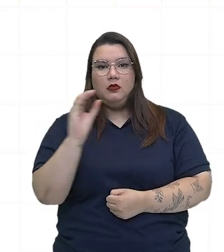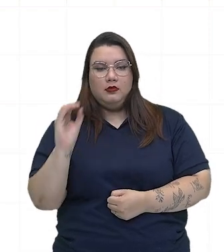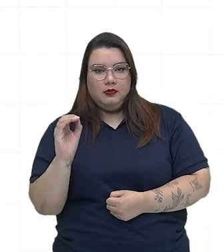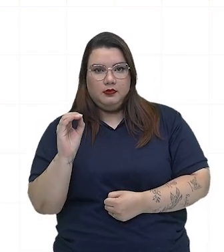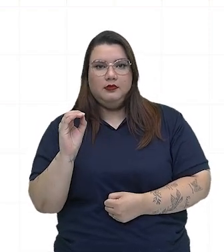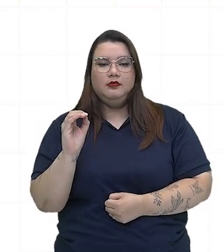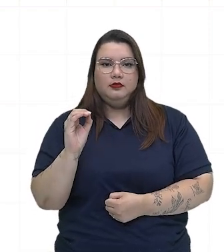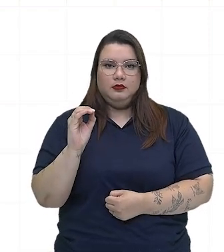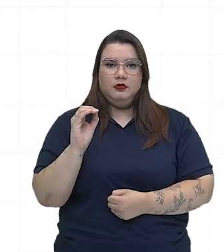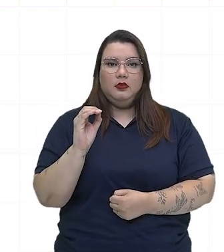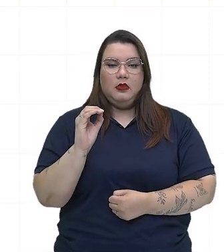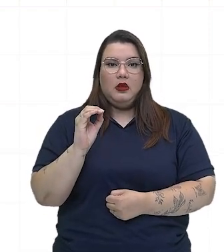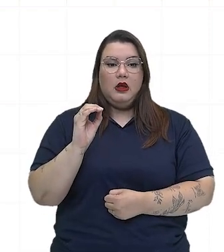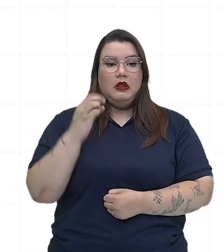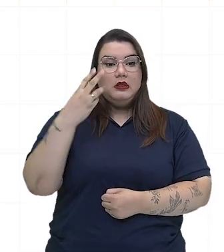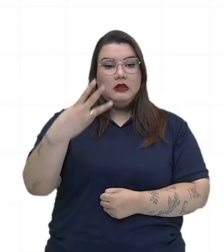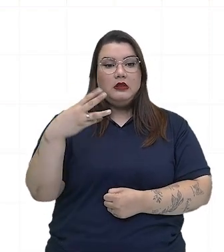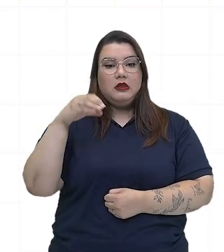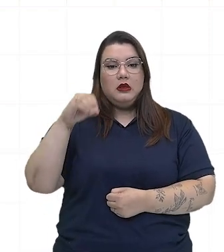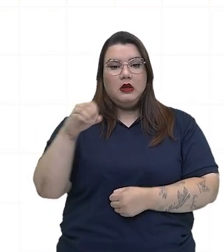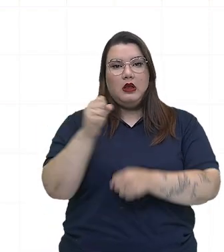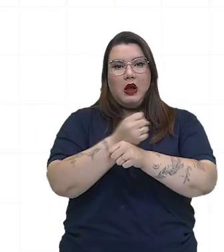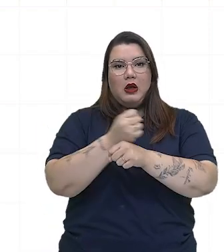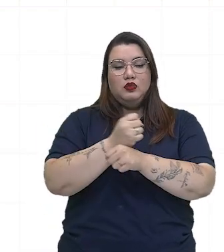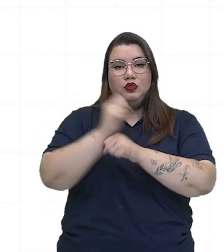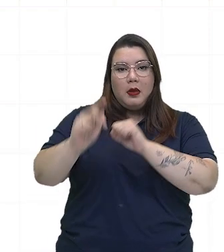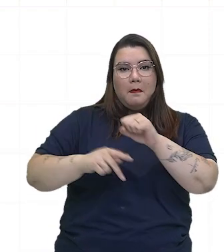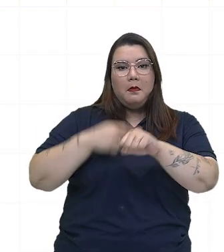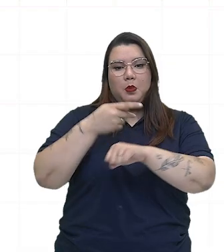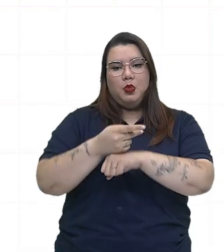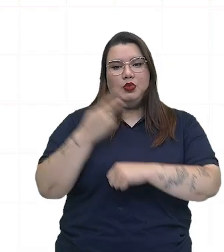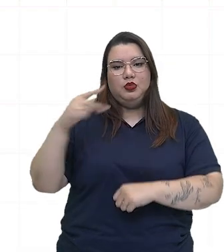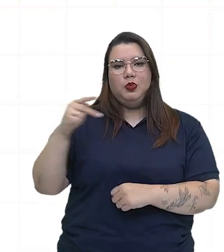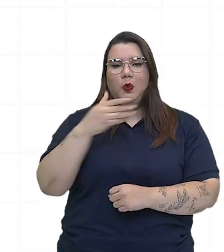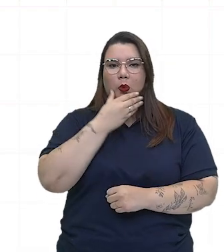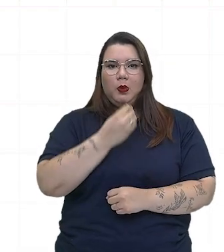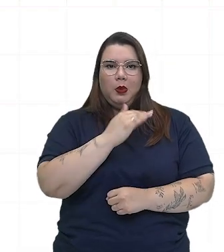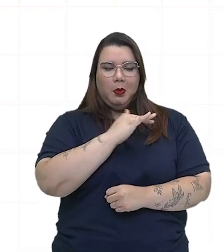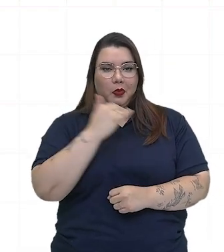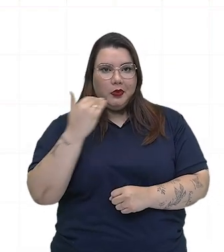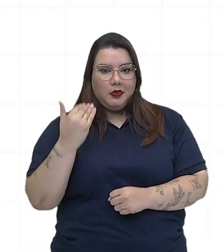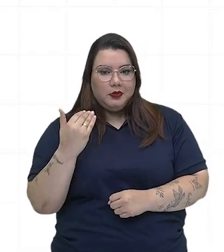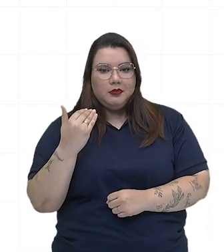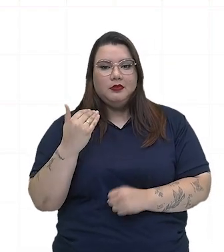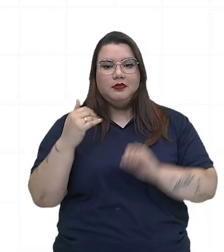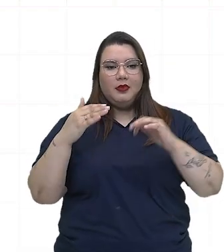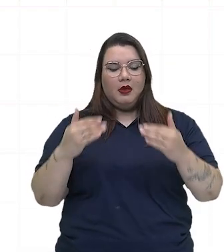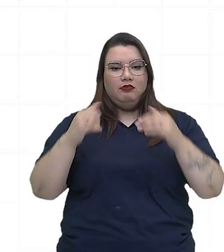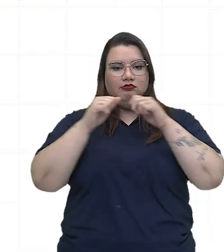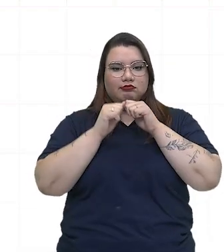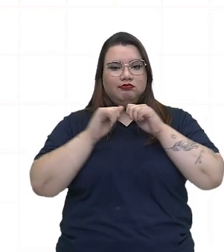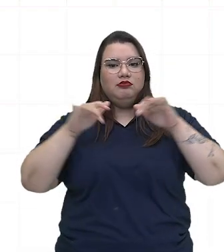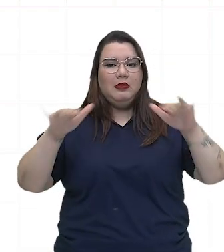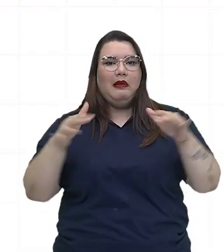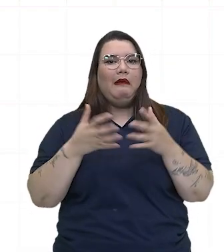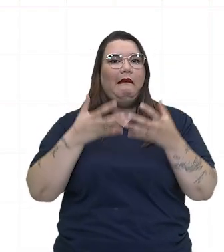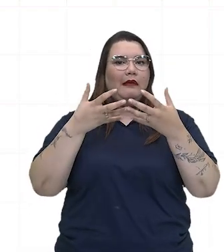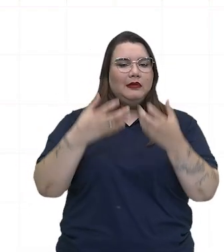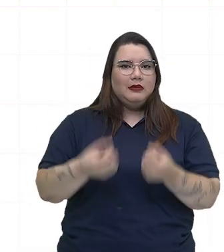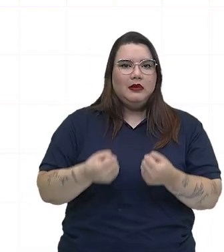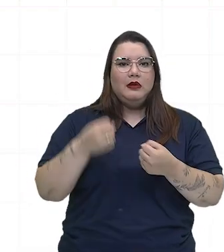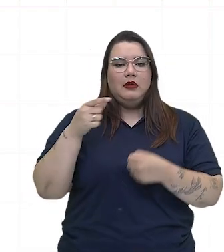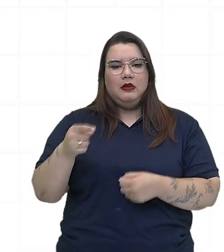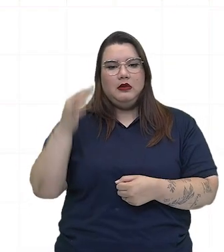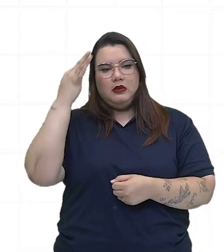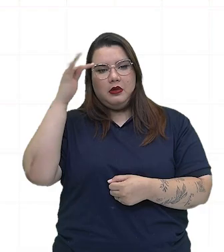1960, após 30 anos de sua morte, tornando-se mais